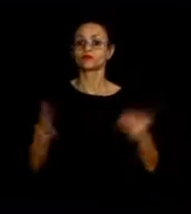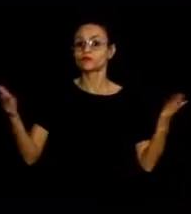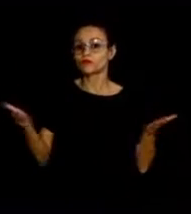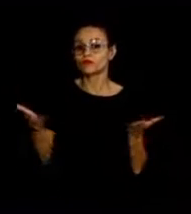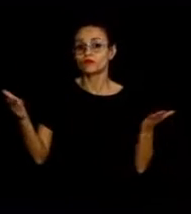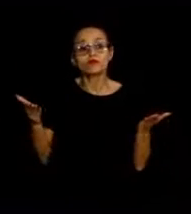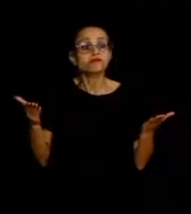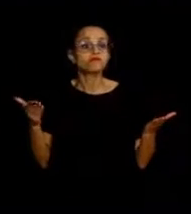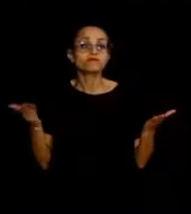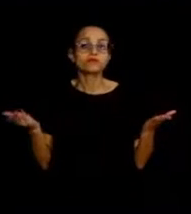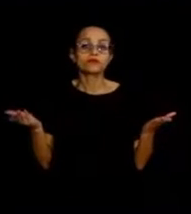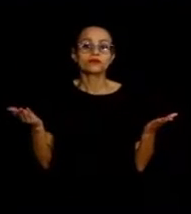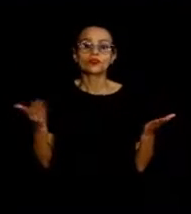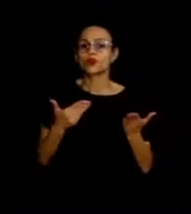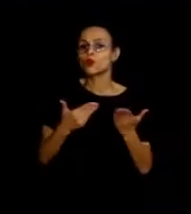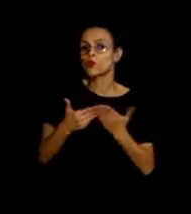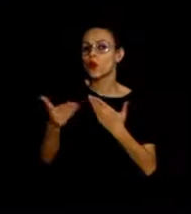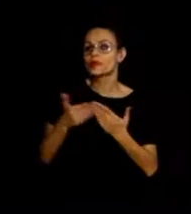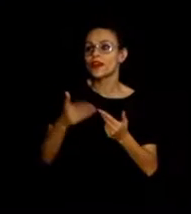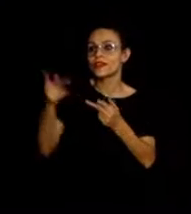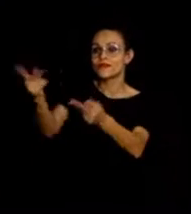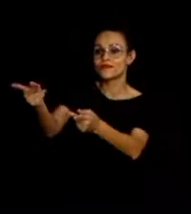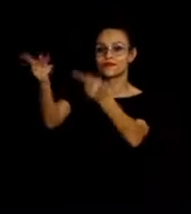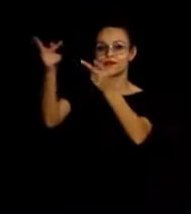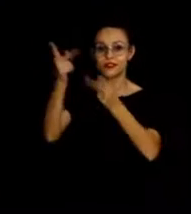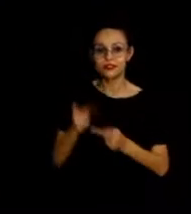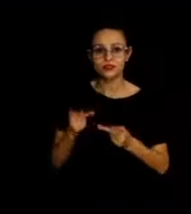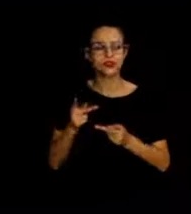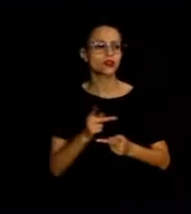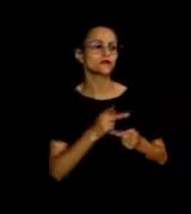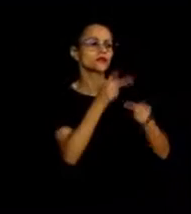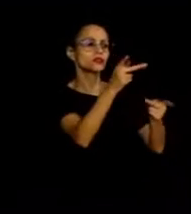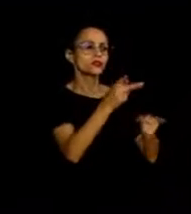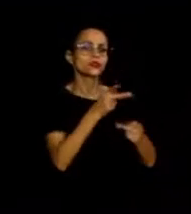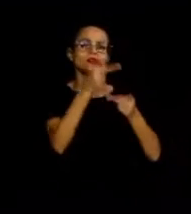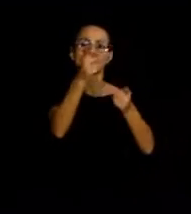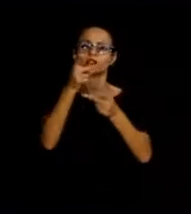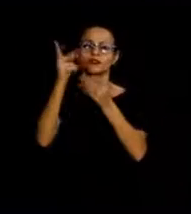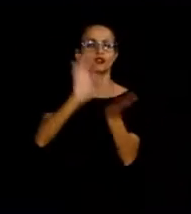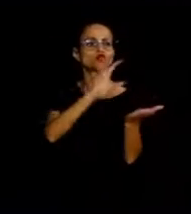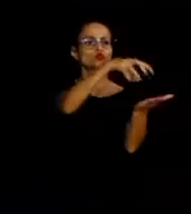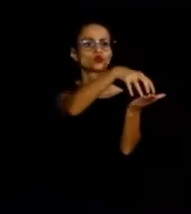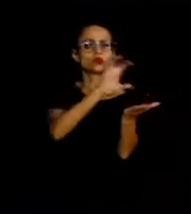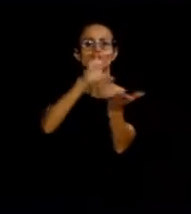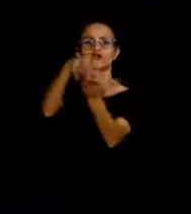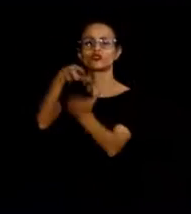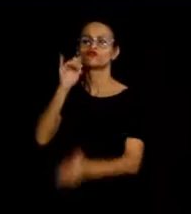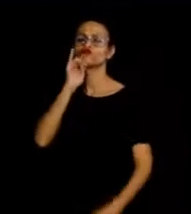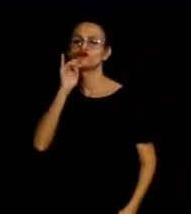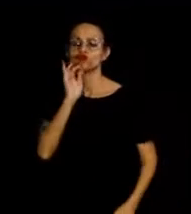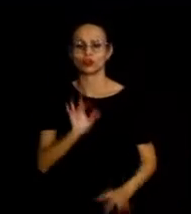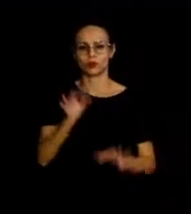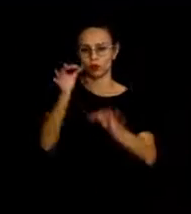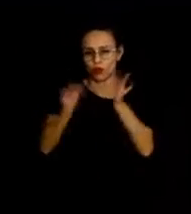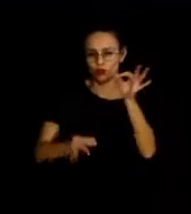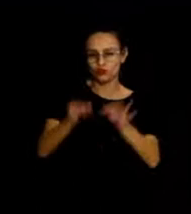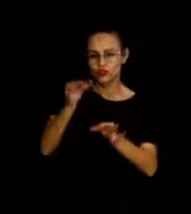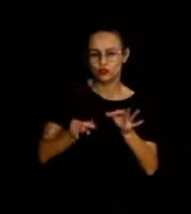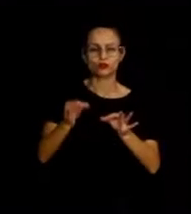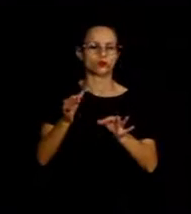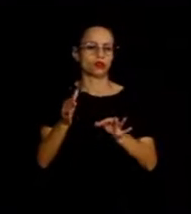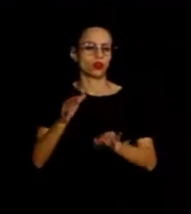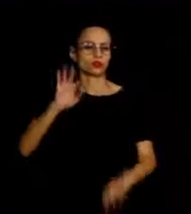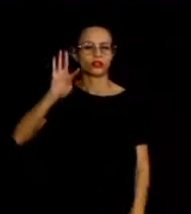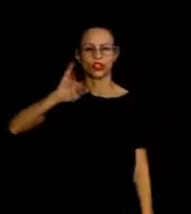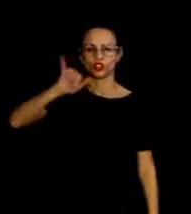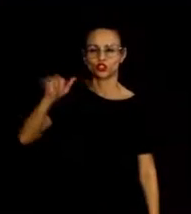qualquer visita que você possa fazer a instituições como por exemplo tribunal de justiça